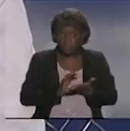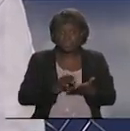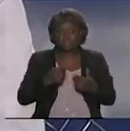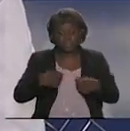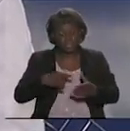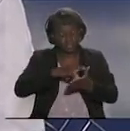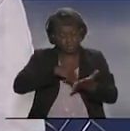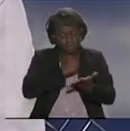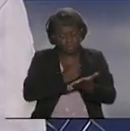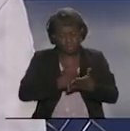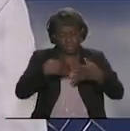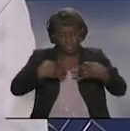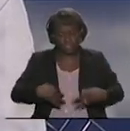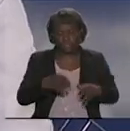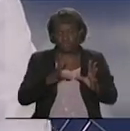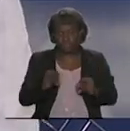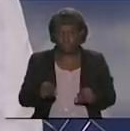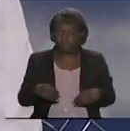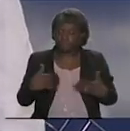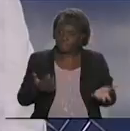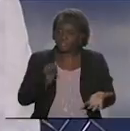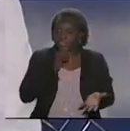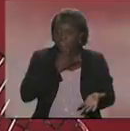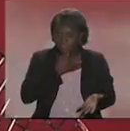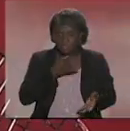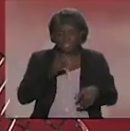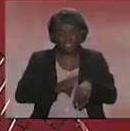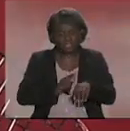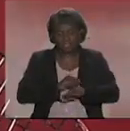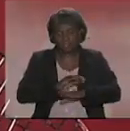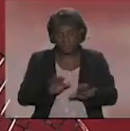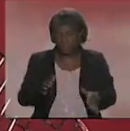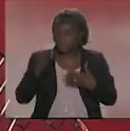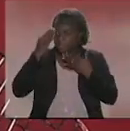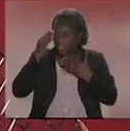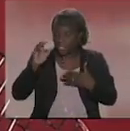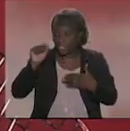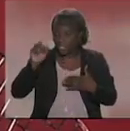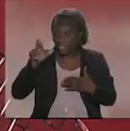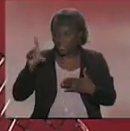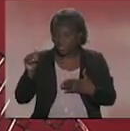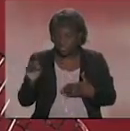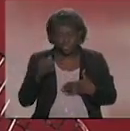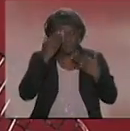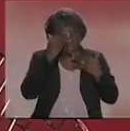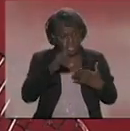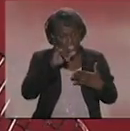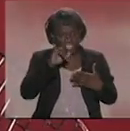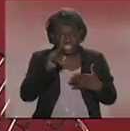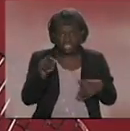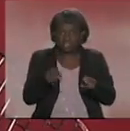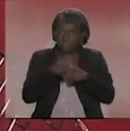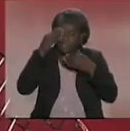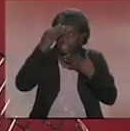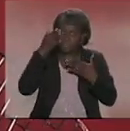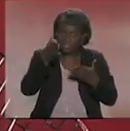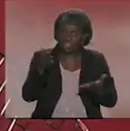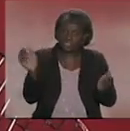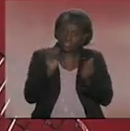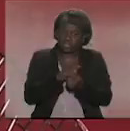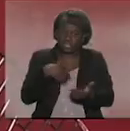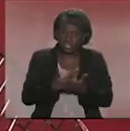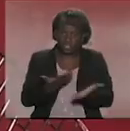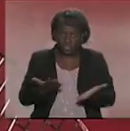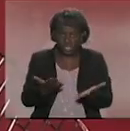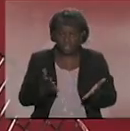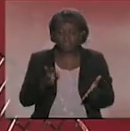esse tipo de financiamento, ele tem que estar todo legalizado. Bem, infelizmente nosso programa chegou ao fim. Obrigada, Carlos, obrigada, Lídia,